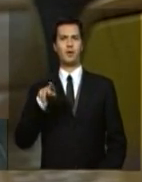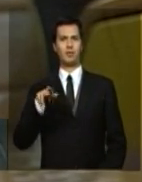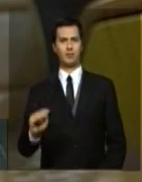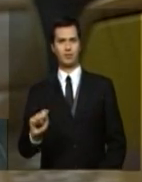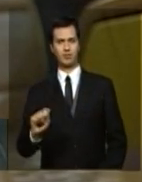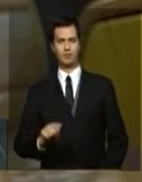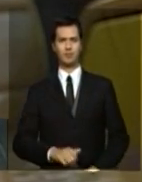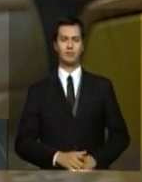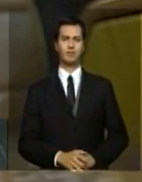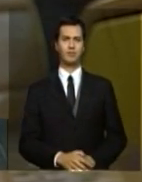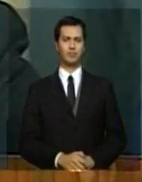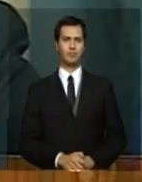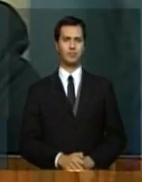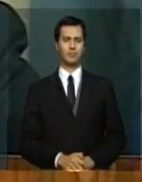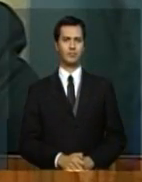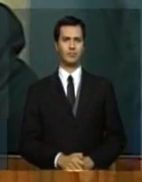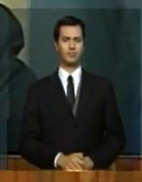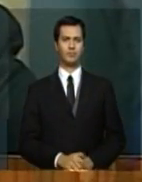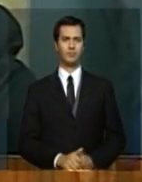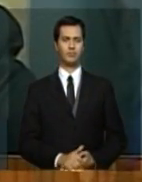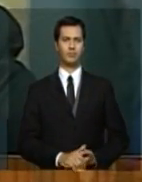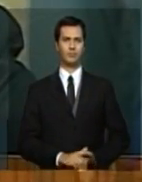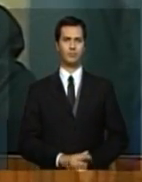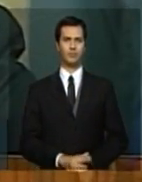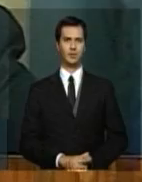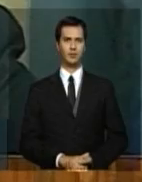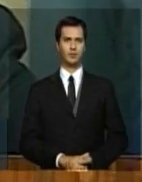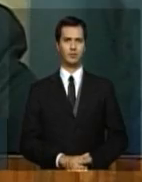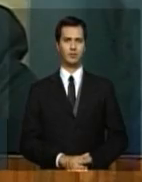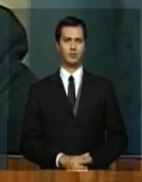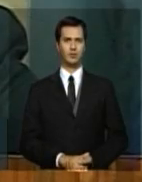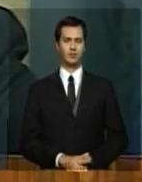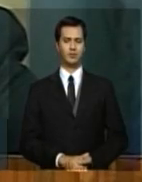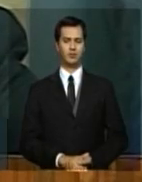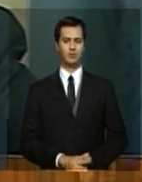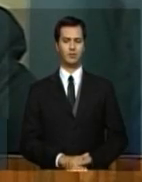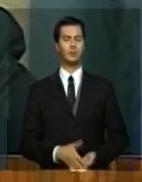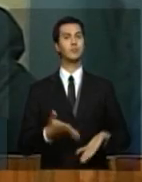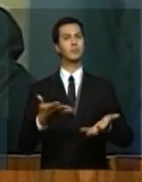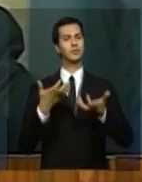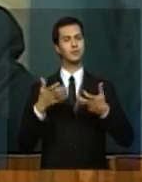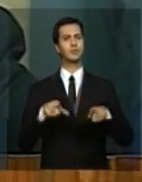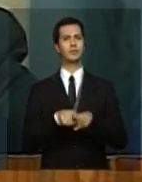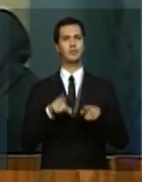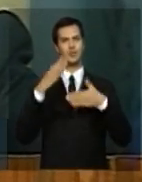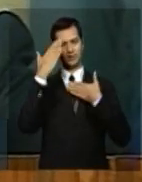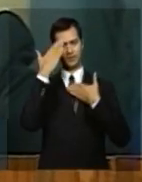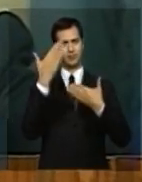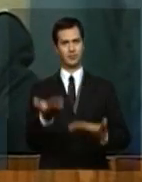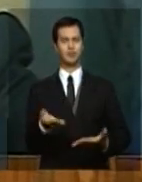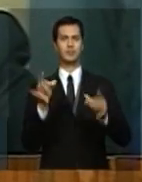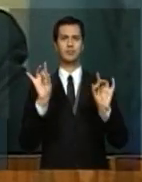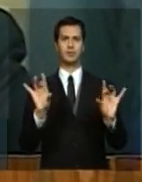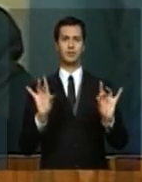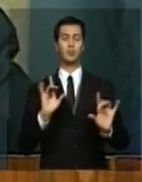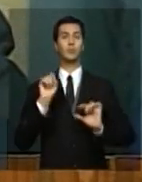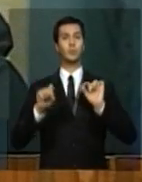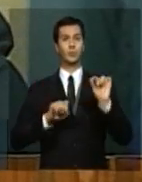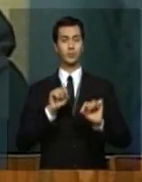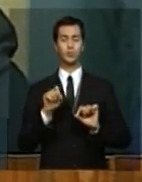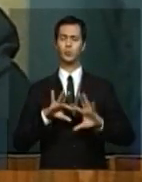humanas e eu quero também agradecer em especial a toda a equipe